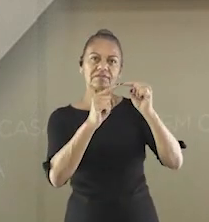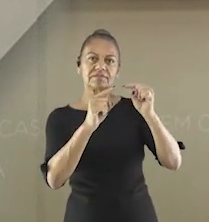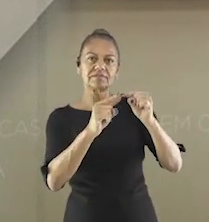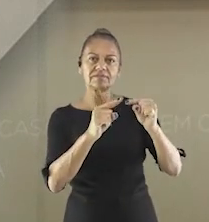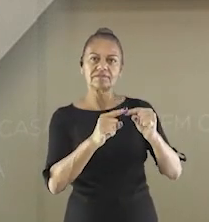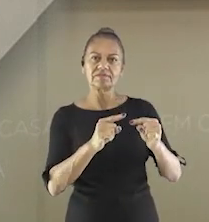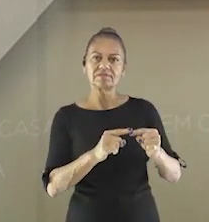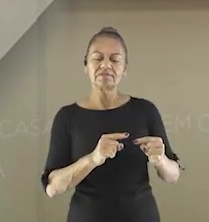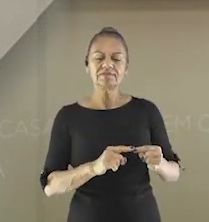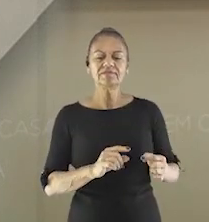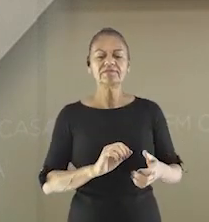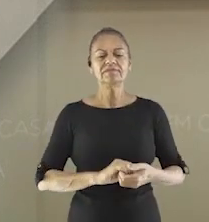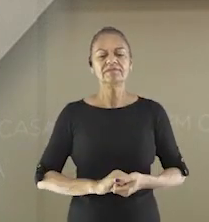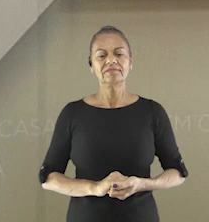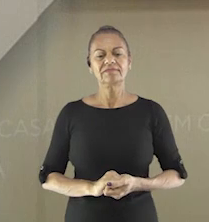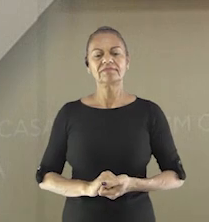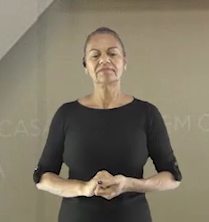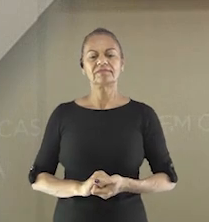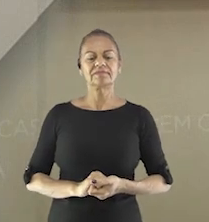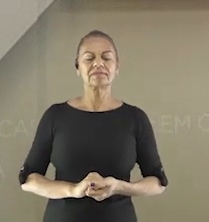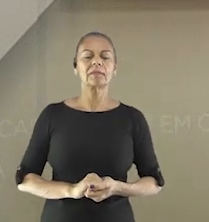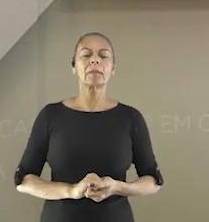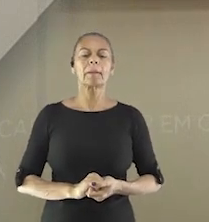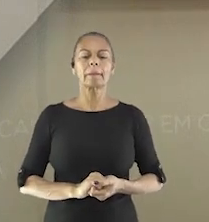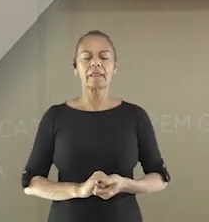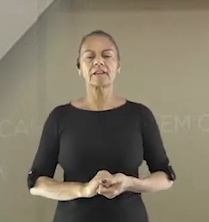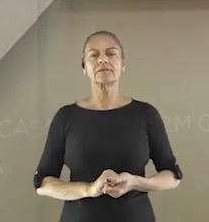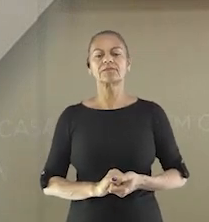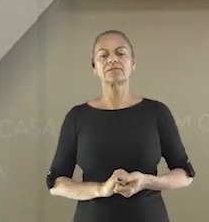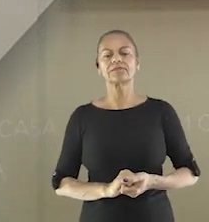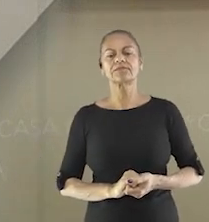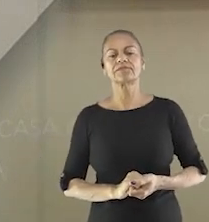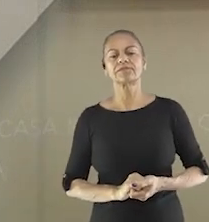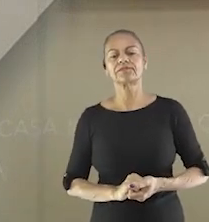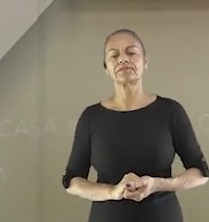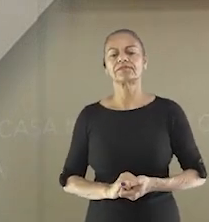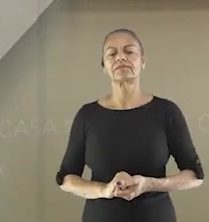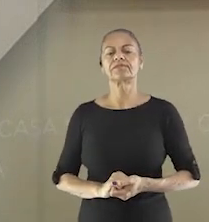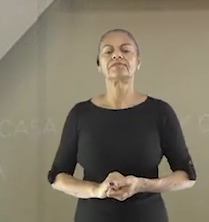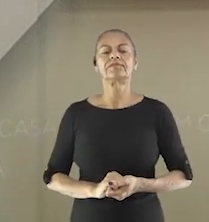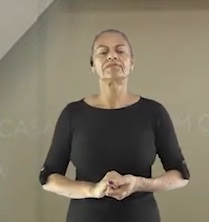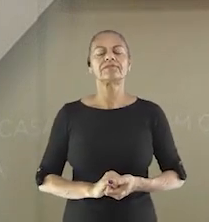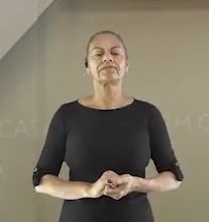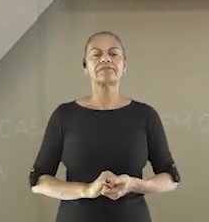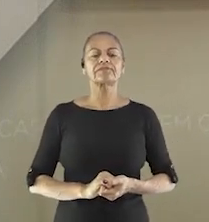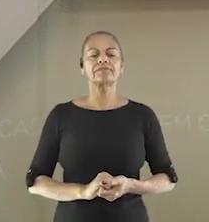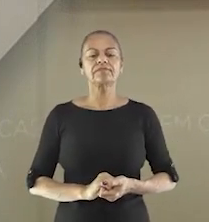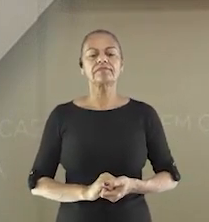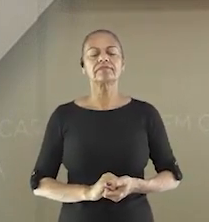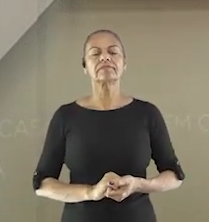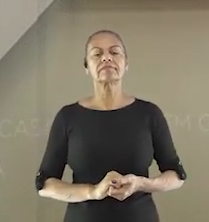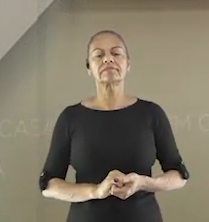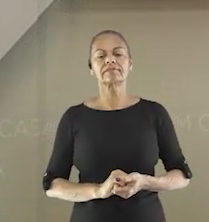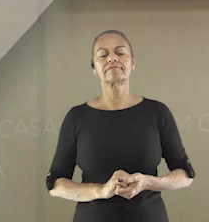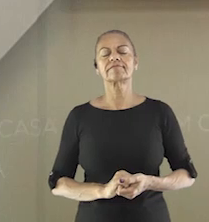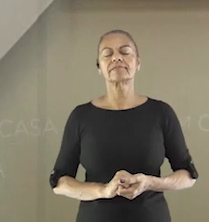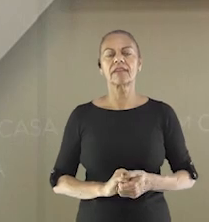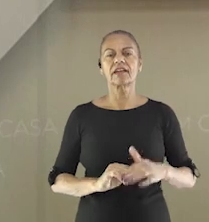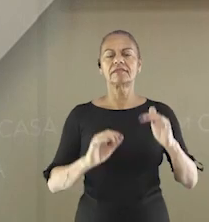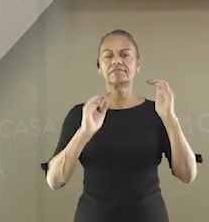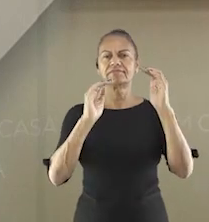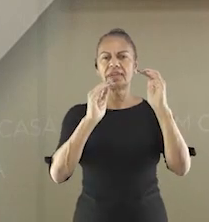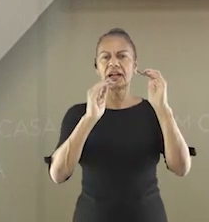segunda coluna, nós temos formação de geleiras pelo planeta, gases capazes de reter o calor, o conjunto de gases que envolvem o